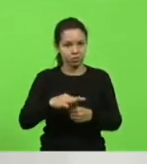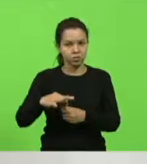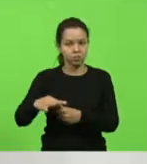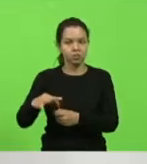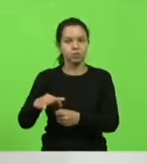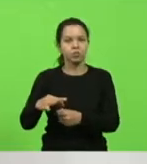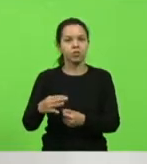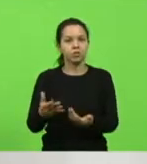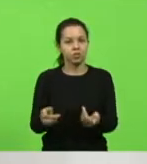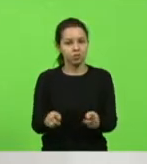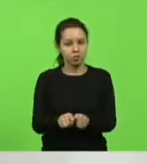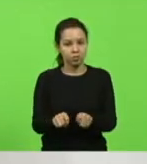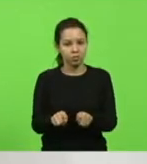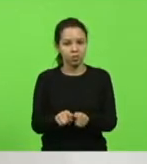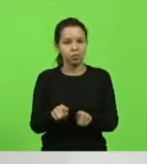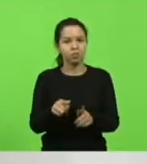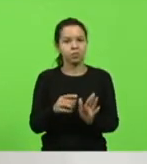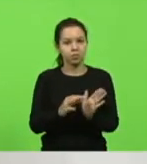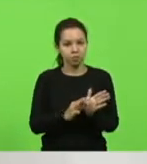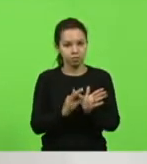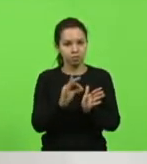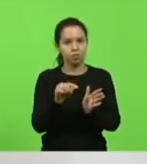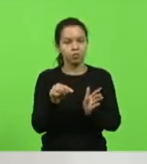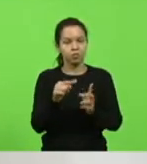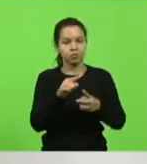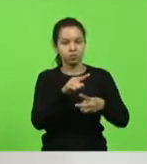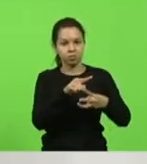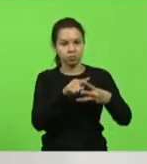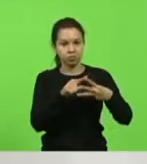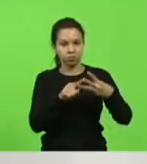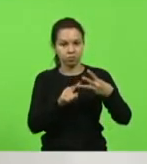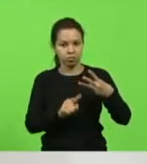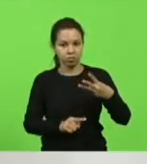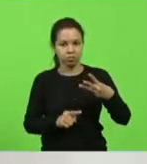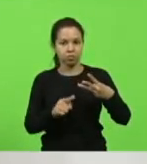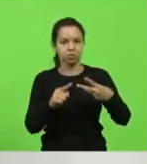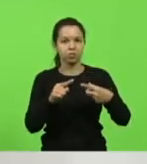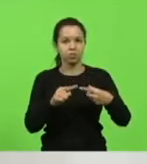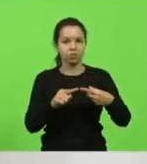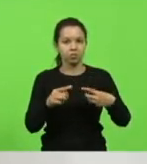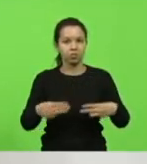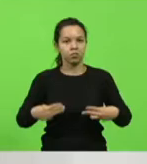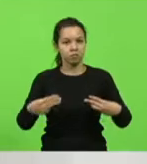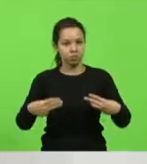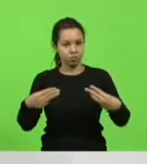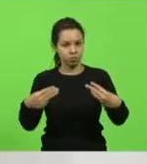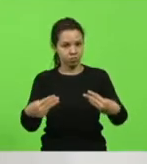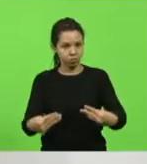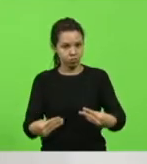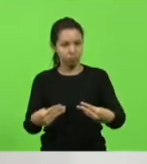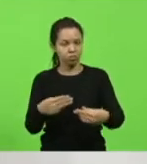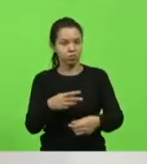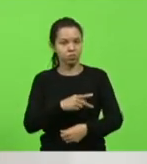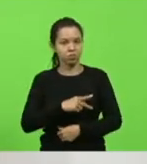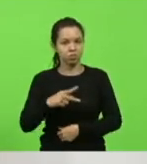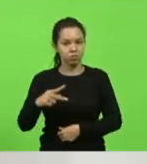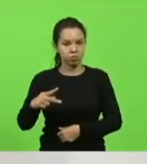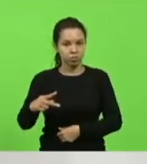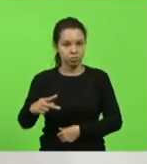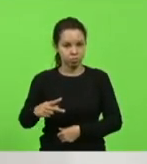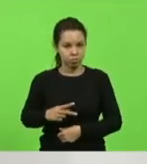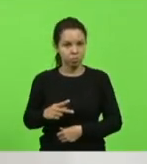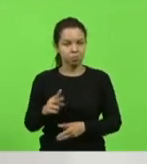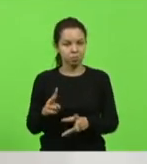destacar aqui três vantagens que o ministério público de contas identifica na adoção das contratações